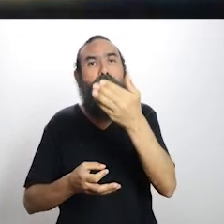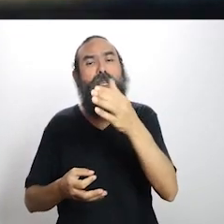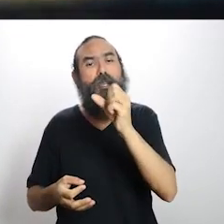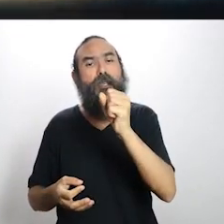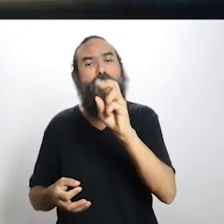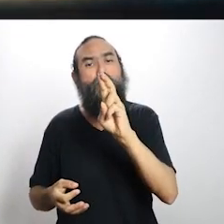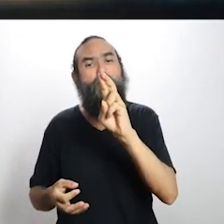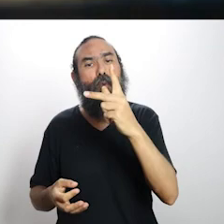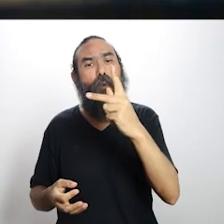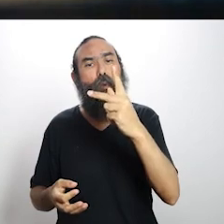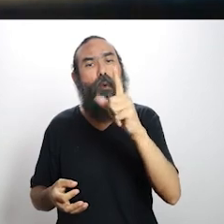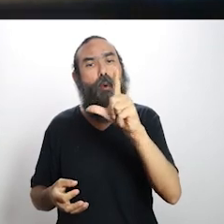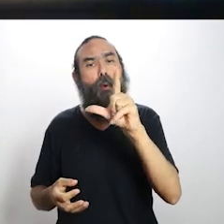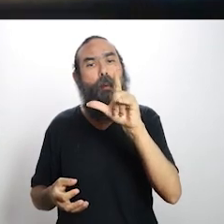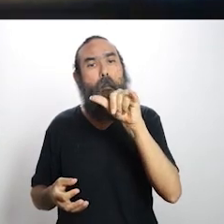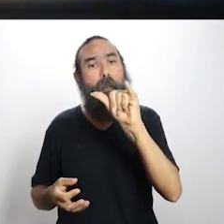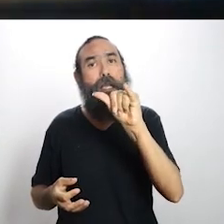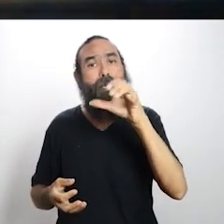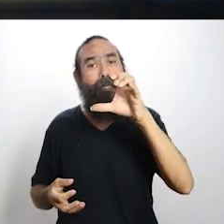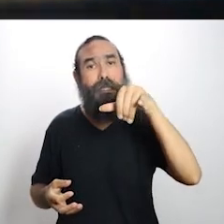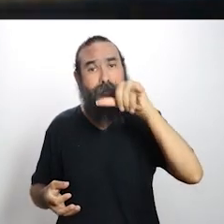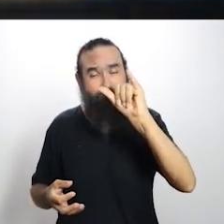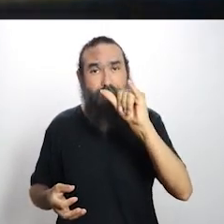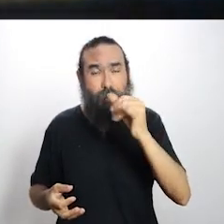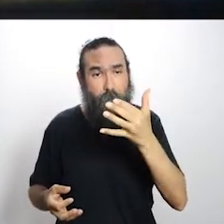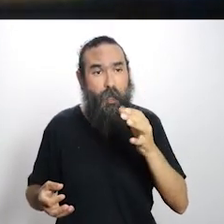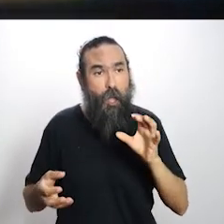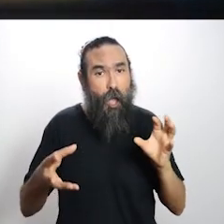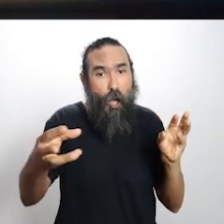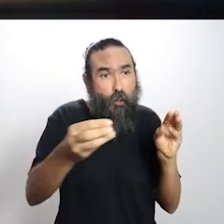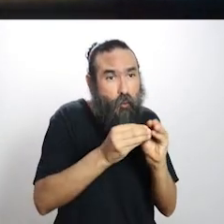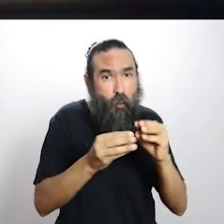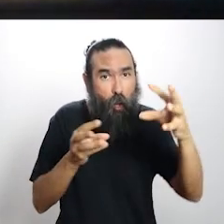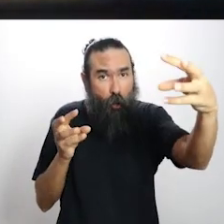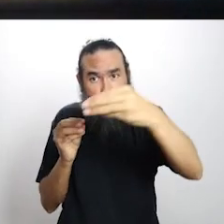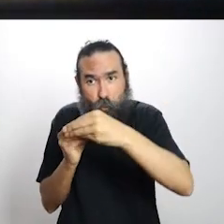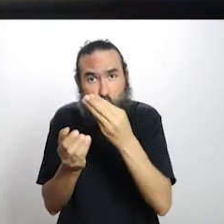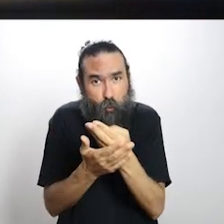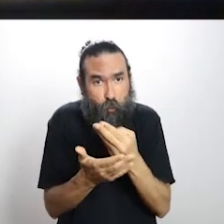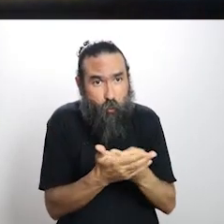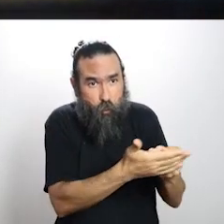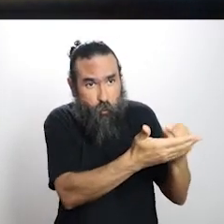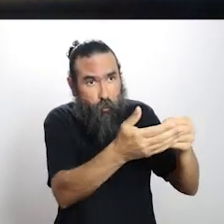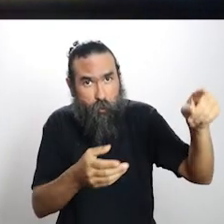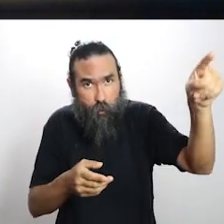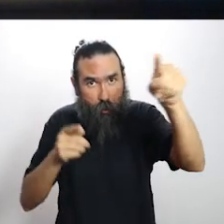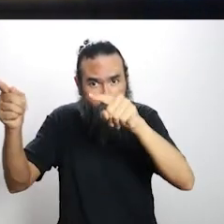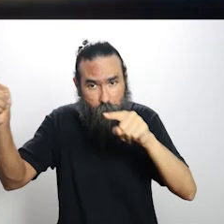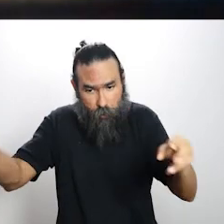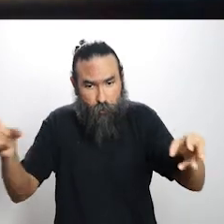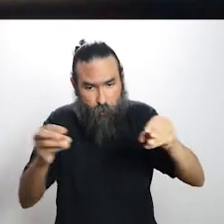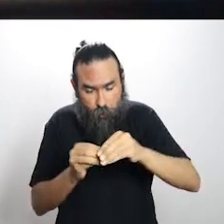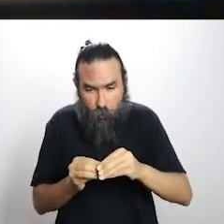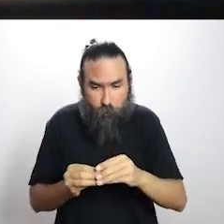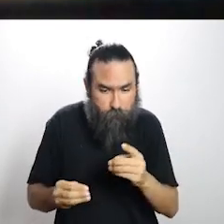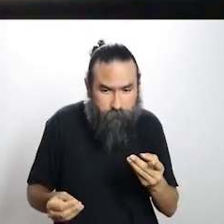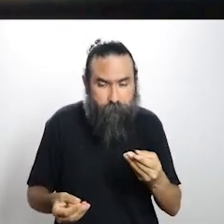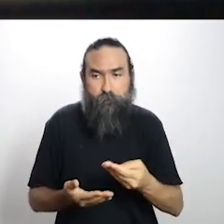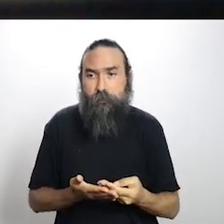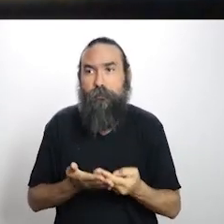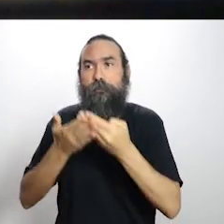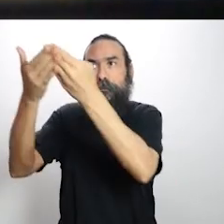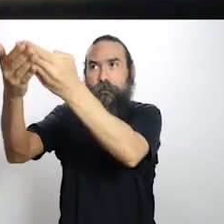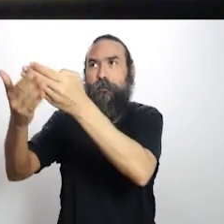estudo dele, o estudo que eu vinha fazendo, e a partir daí eu encaminhei para a consultoria legislativa da Constituição de Cultura